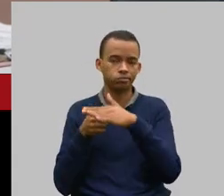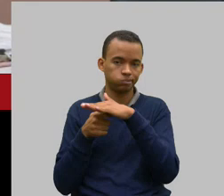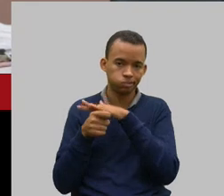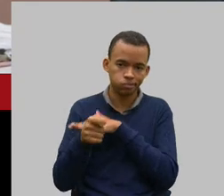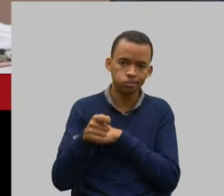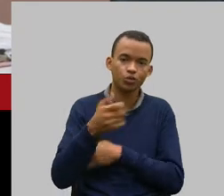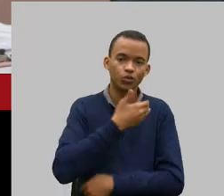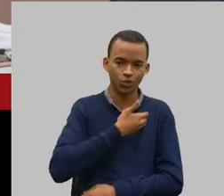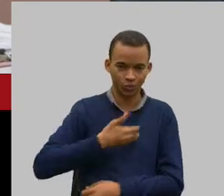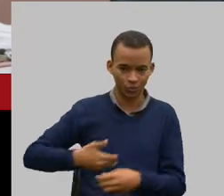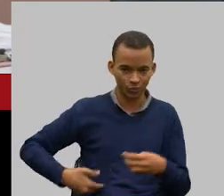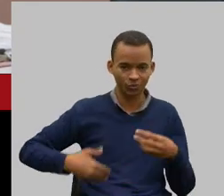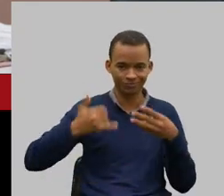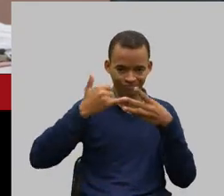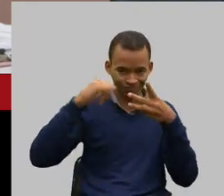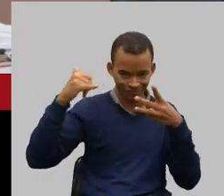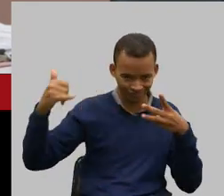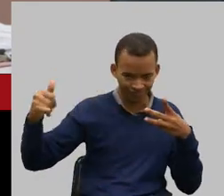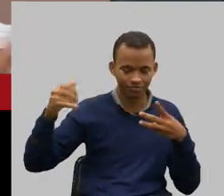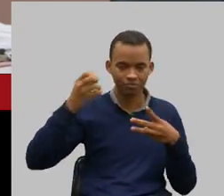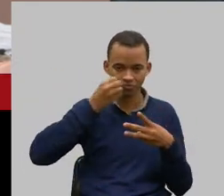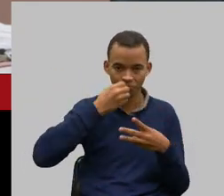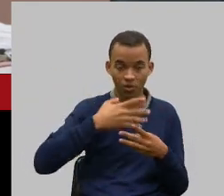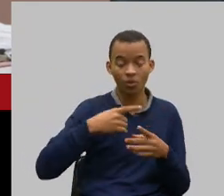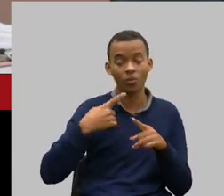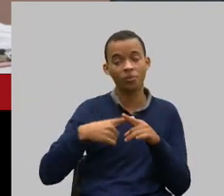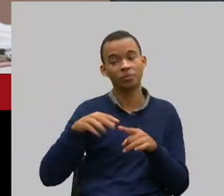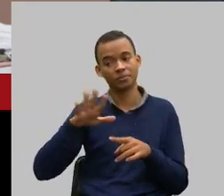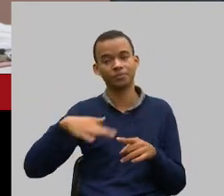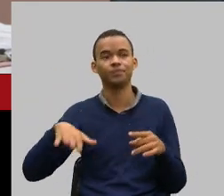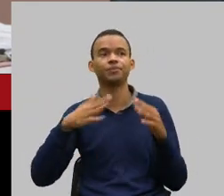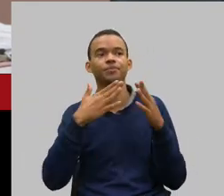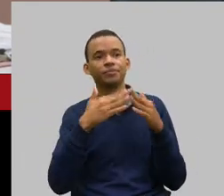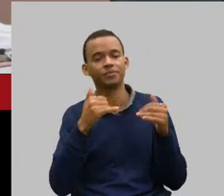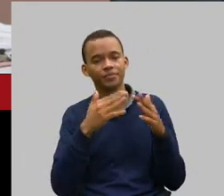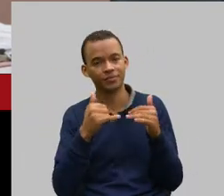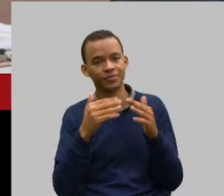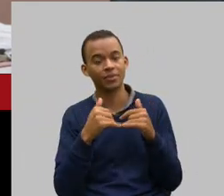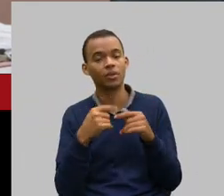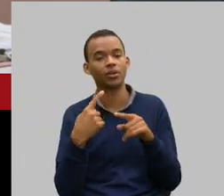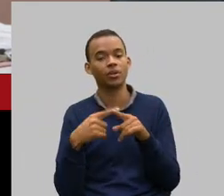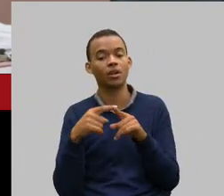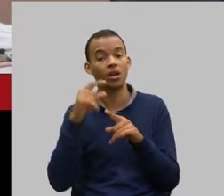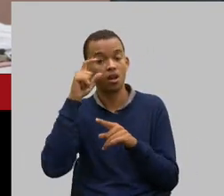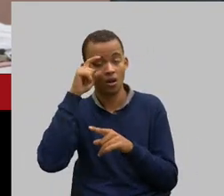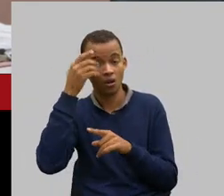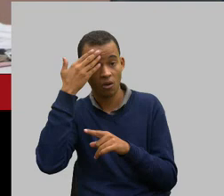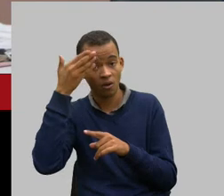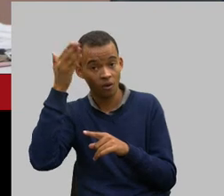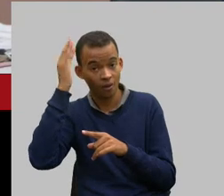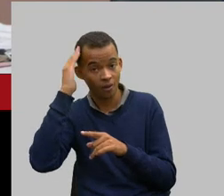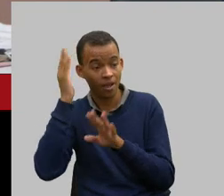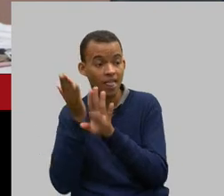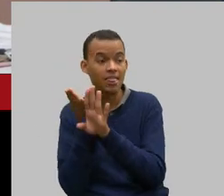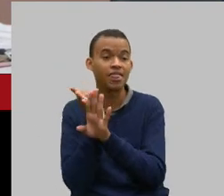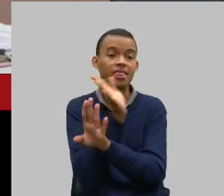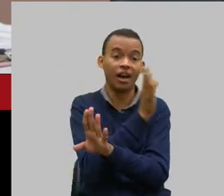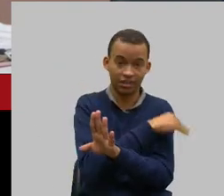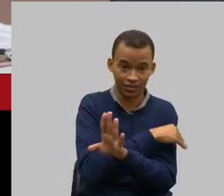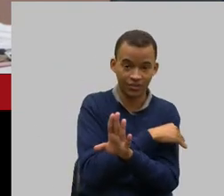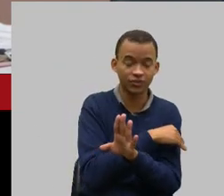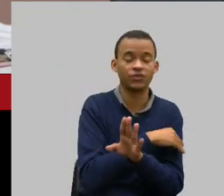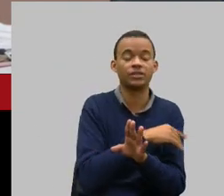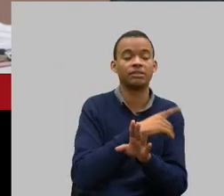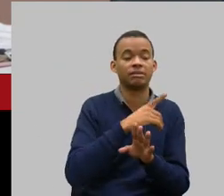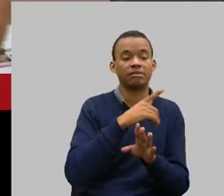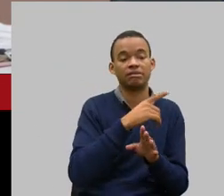população clama por esse serviço e o que a gente via antes do governo de Romeo Zema era que os outros governadores preferiram